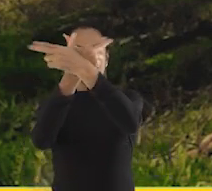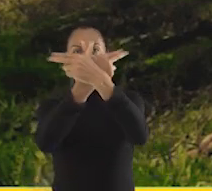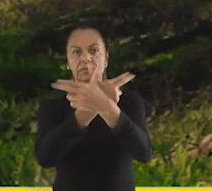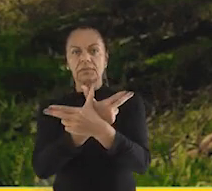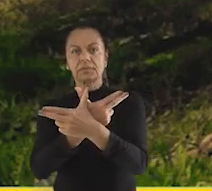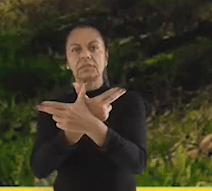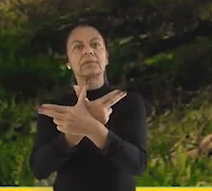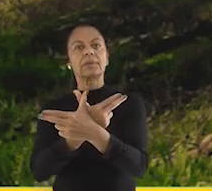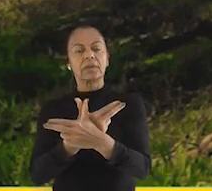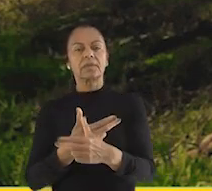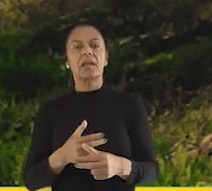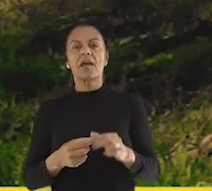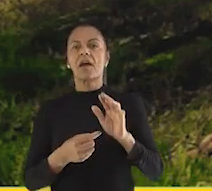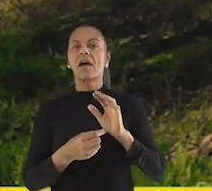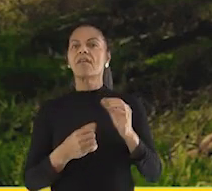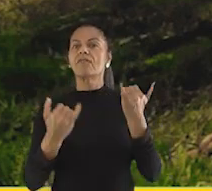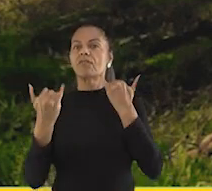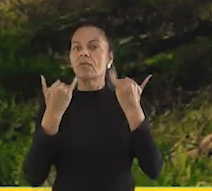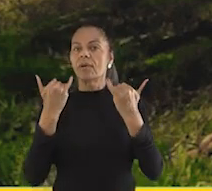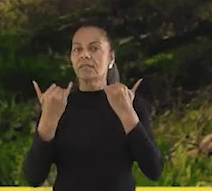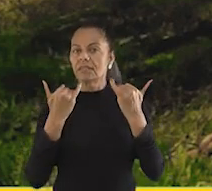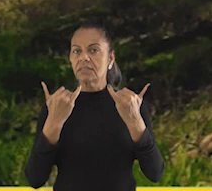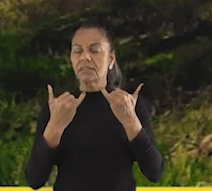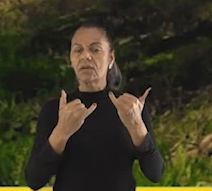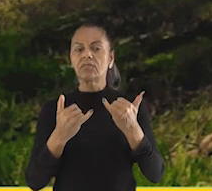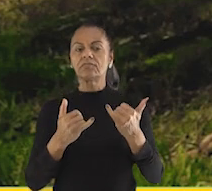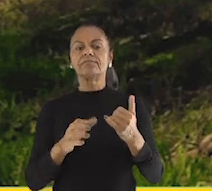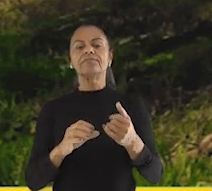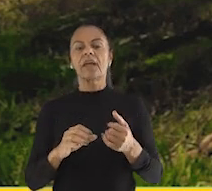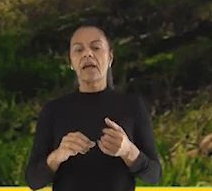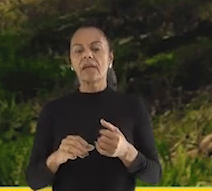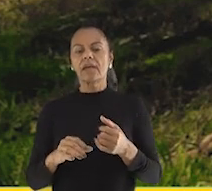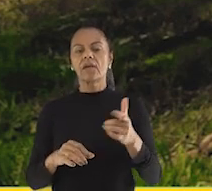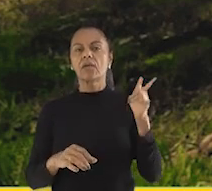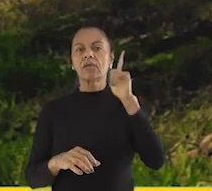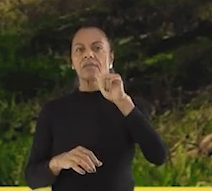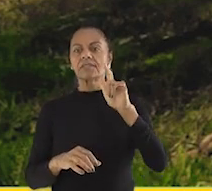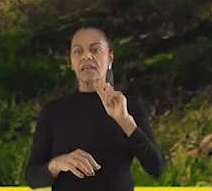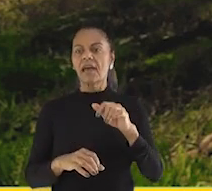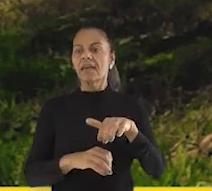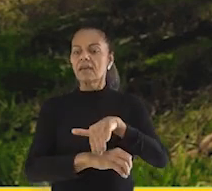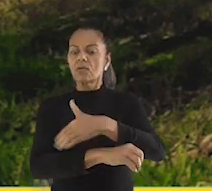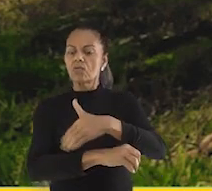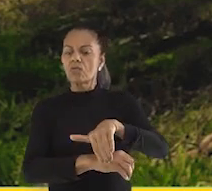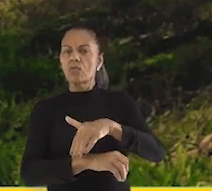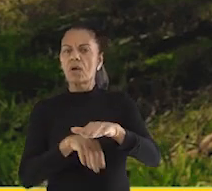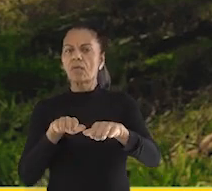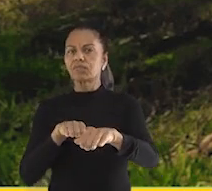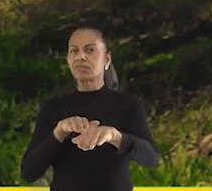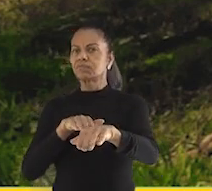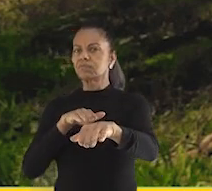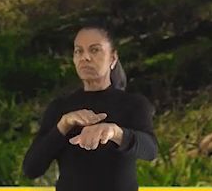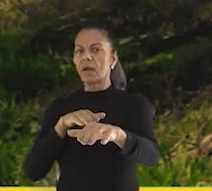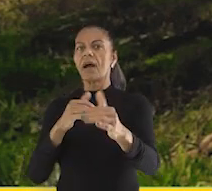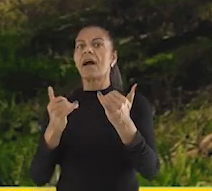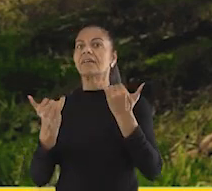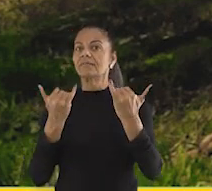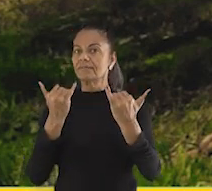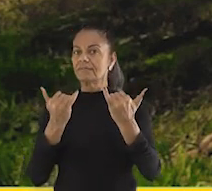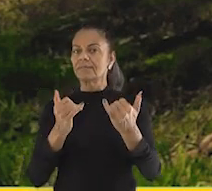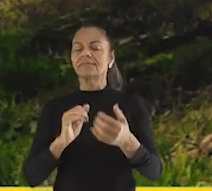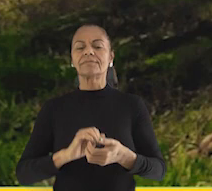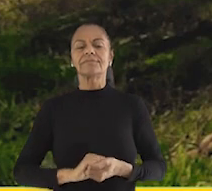manda informações para esses aparelhos. E aí, dá para saber até quais ruas tem engarrafamento. Muito mais fácil, não é